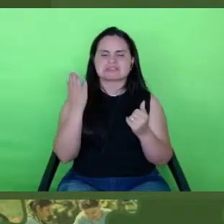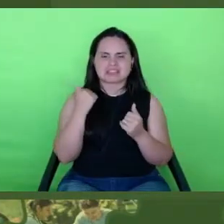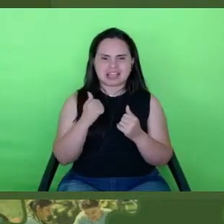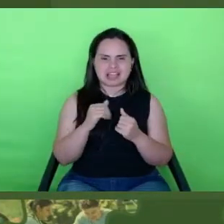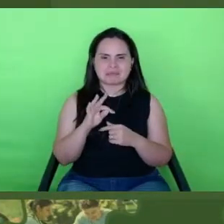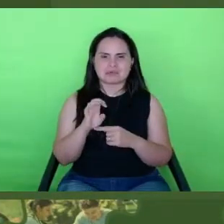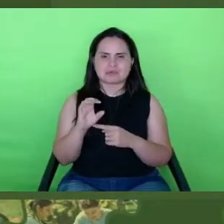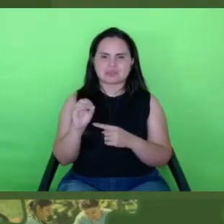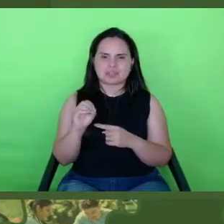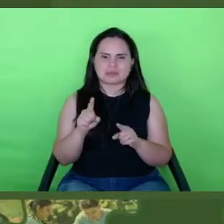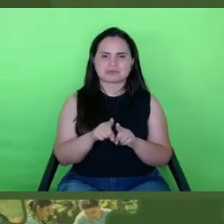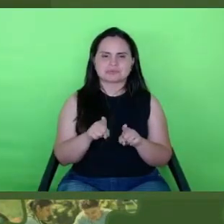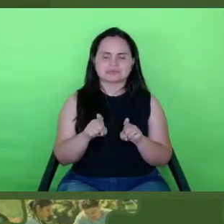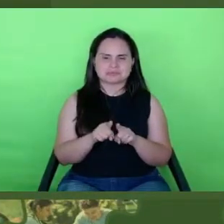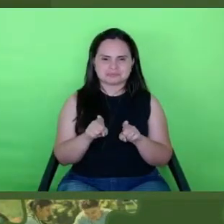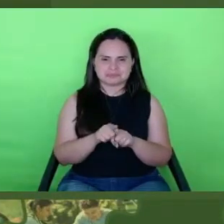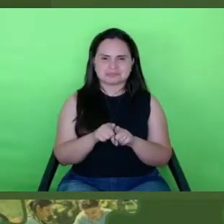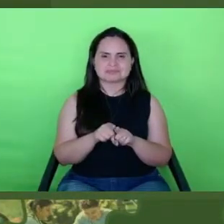aí deu aí